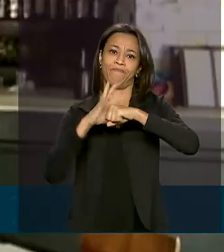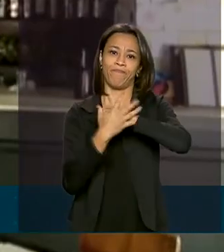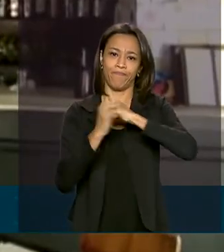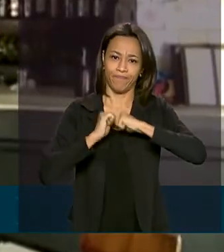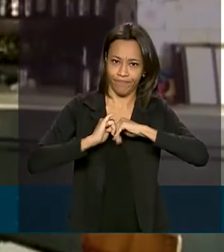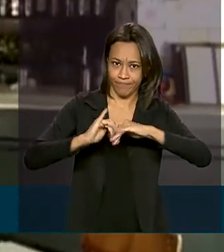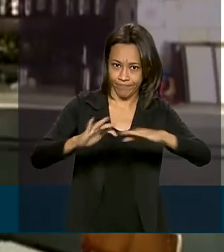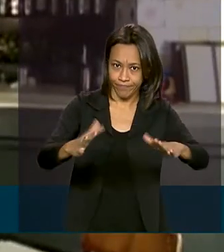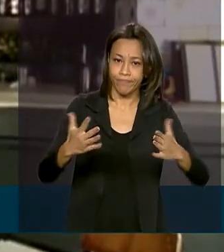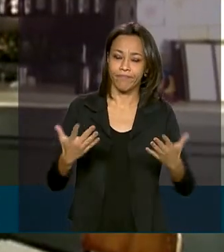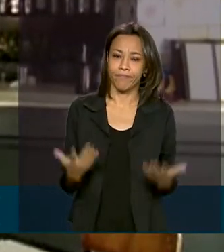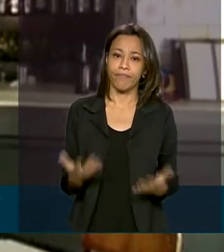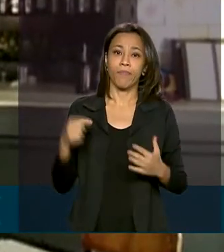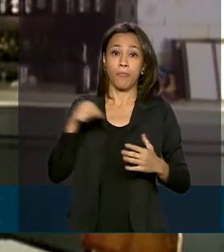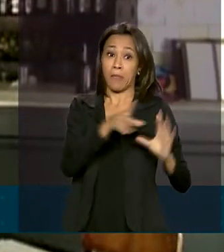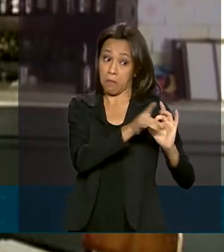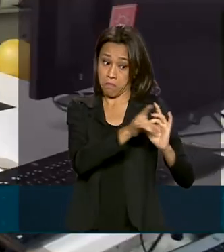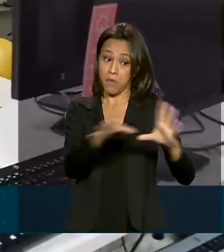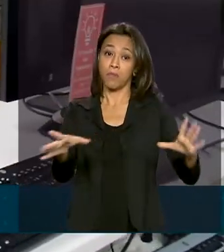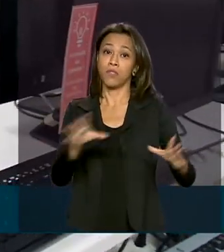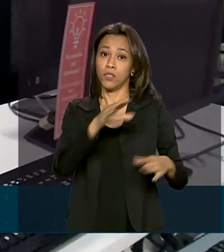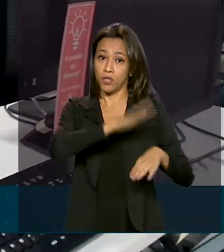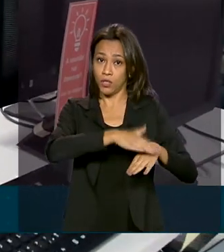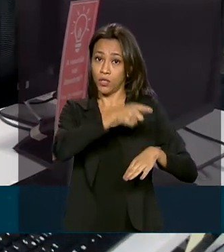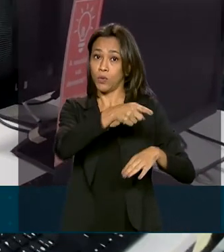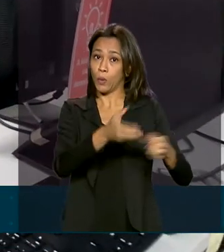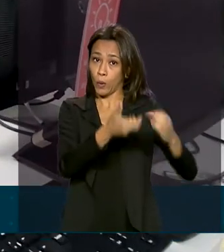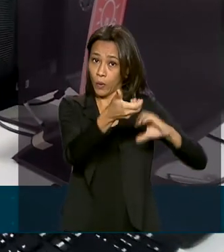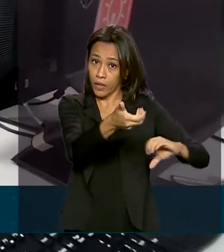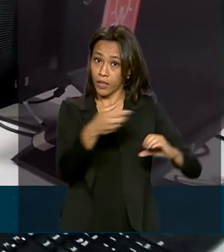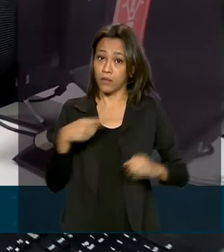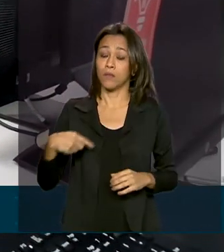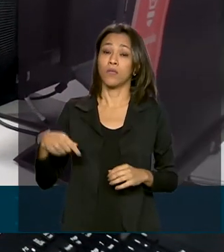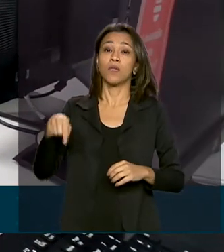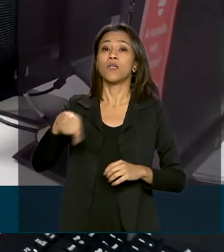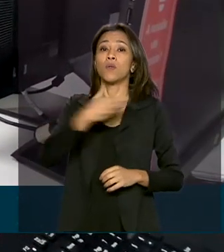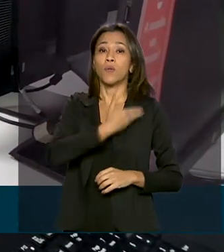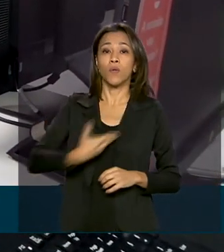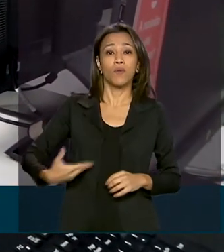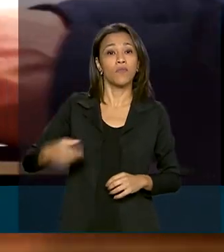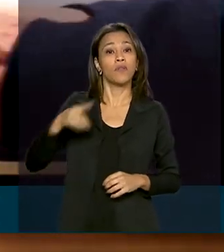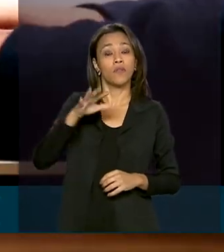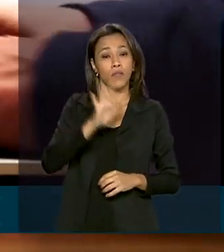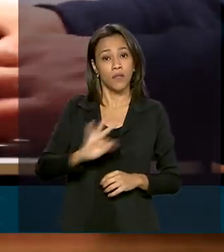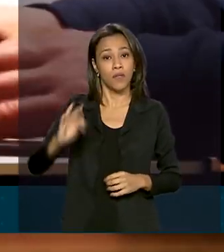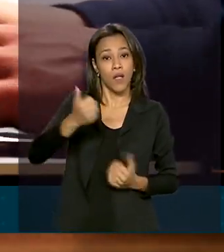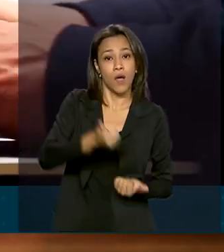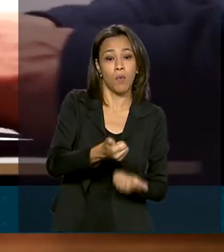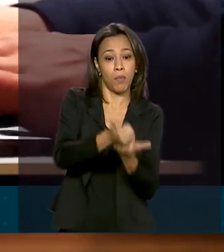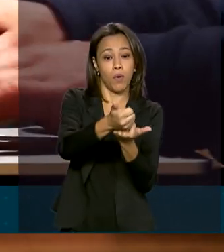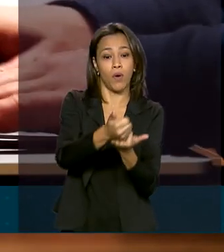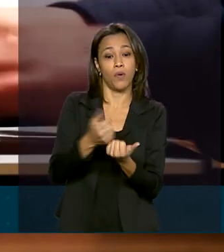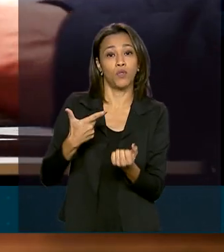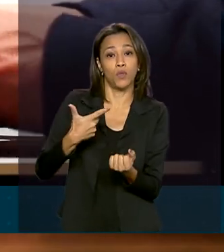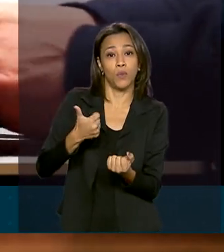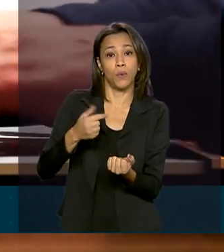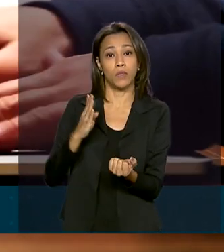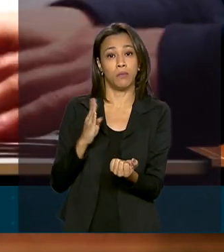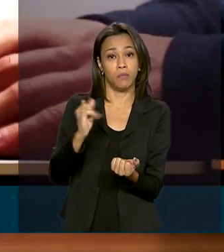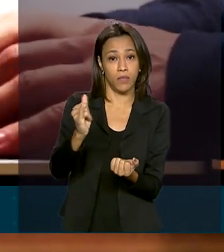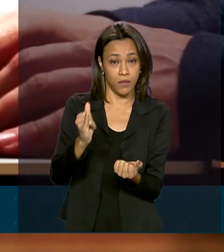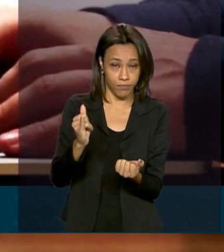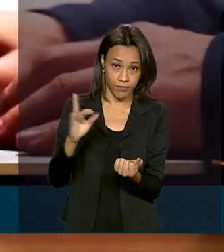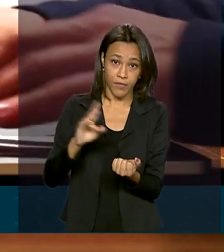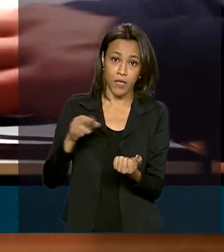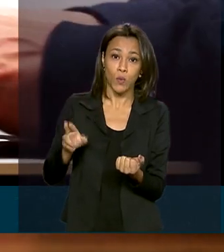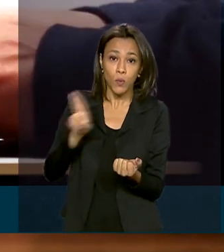com a autorização do Congresso Nacional para que a União promova o aporte adicional de 12 bilhões de reais do